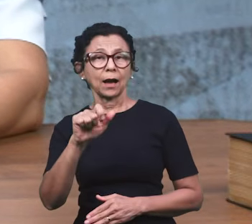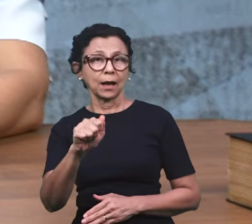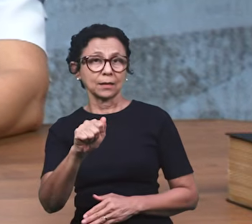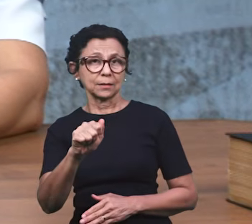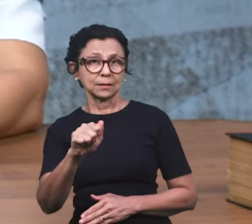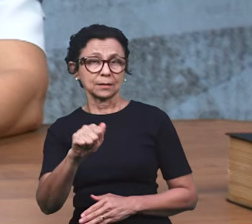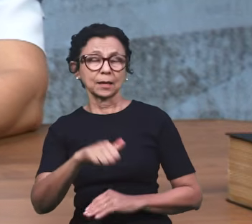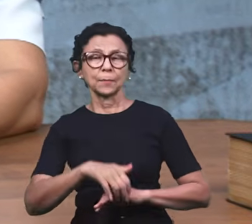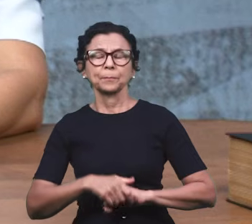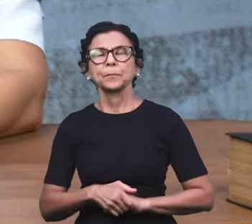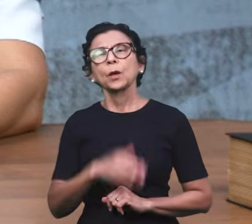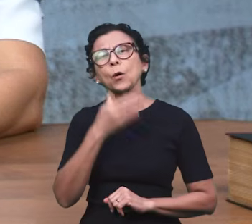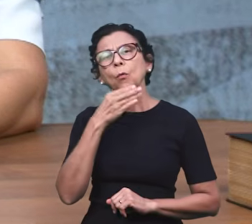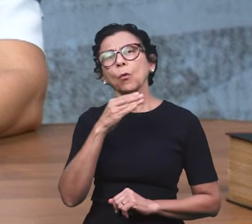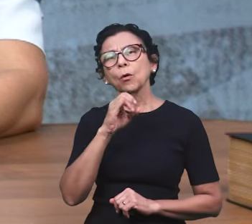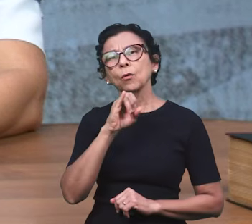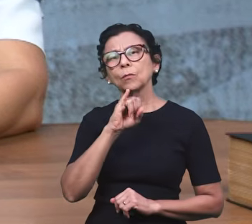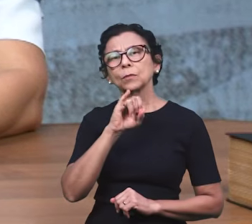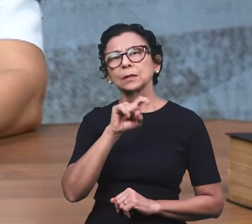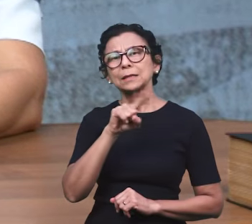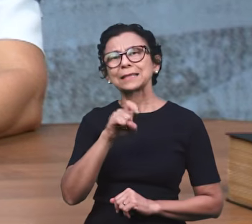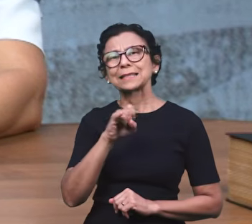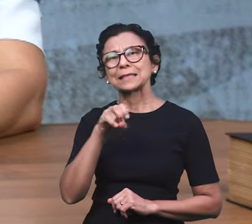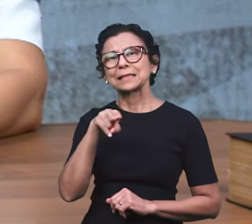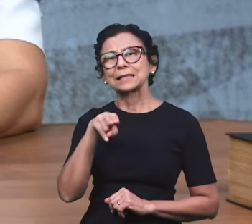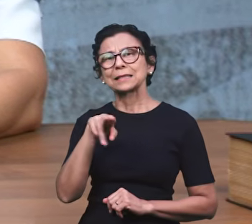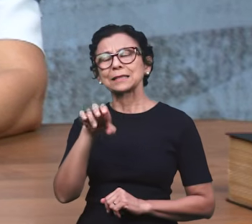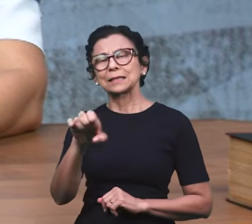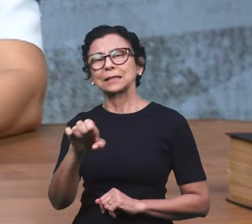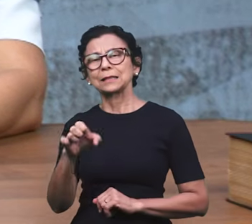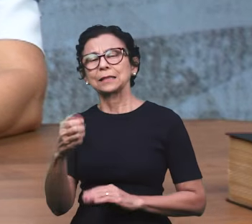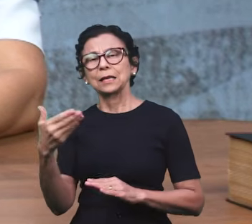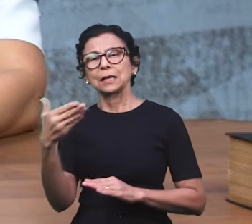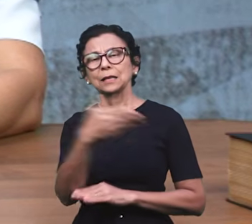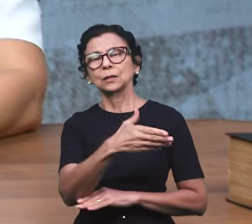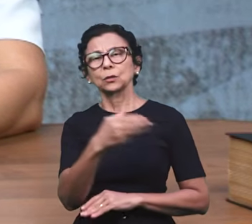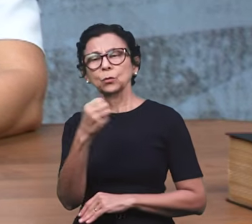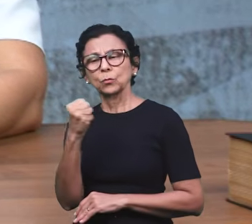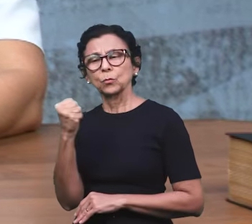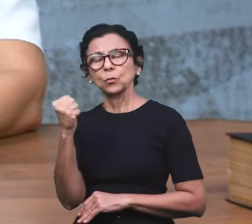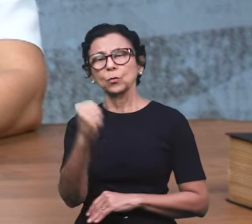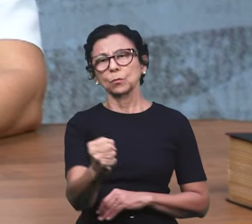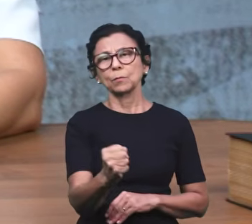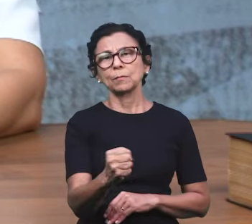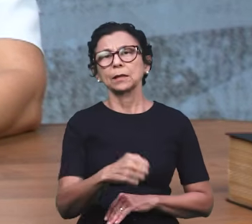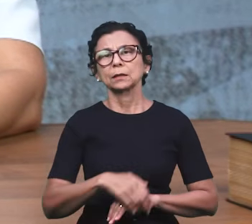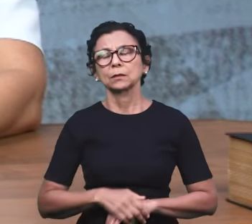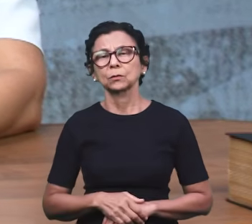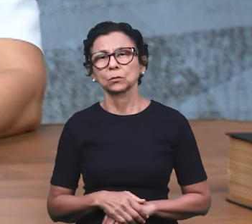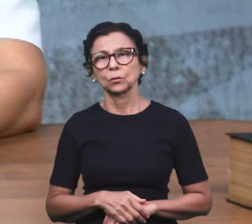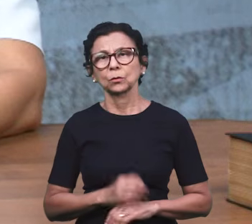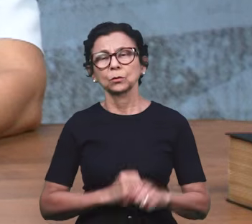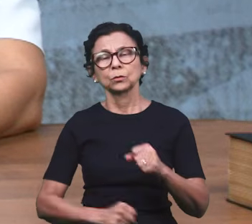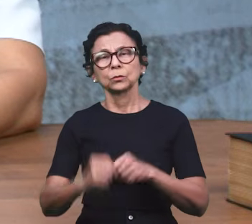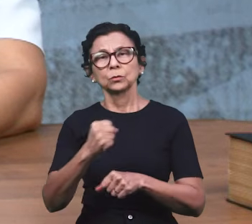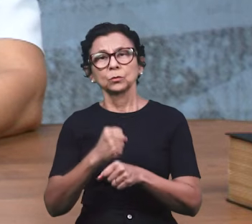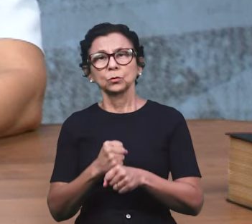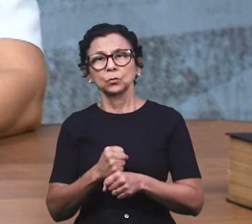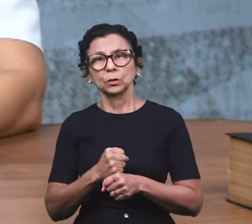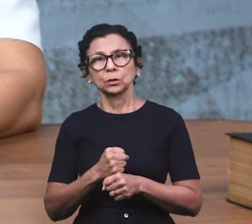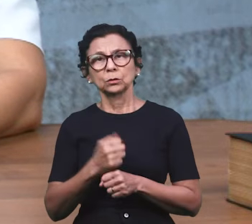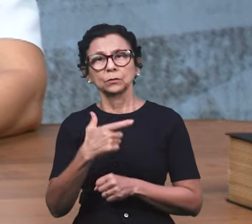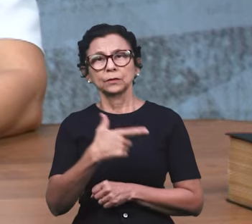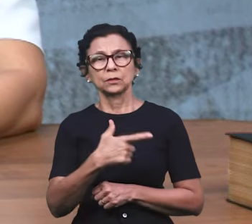pois, Zinri e o feriu e o matou no ano 27º de Asa, rei de